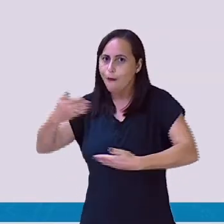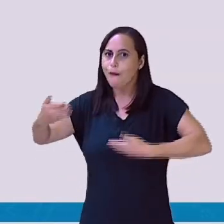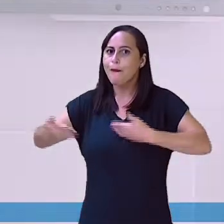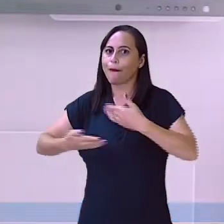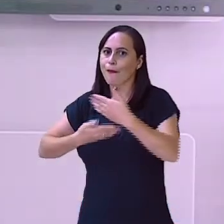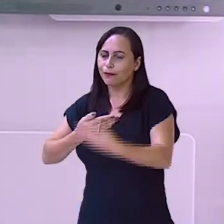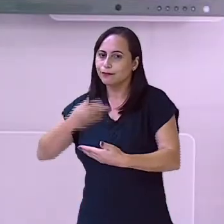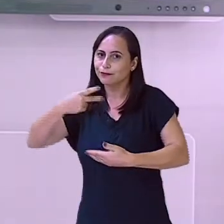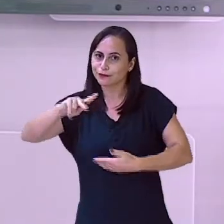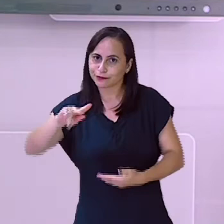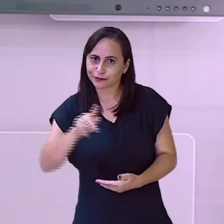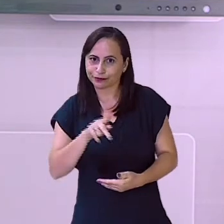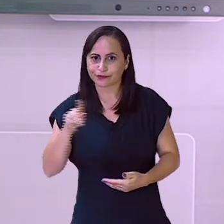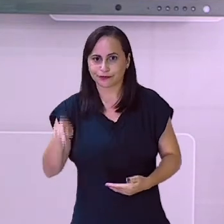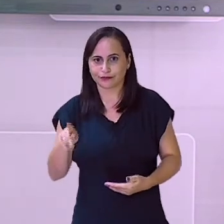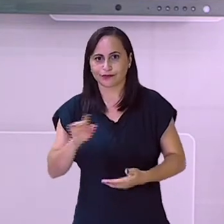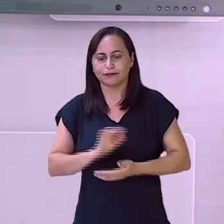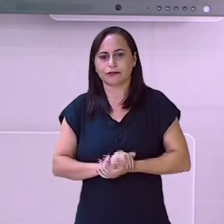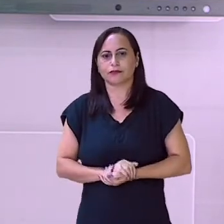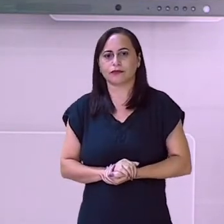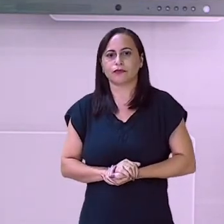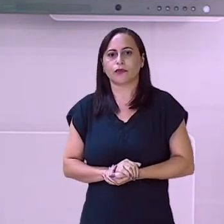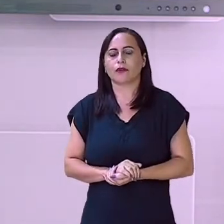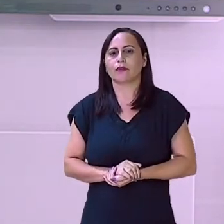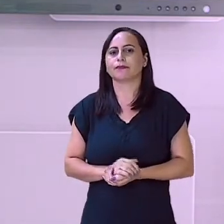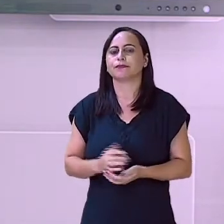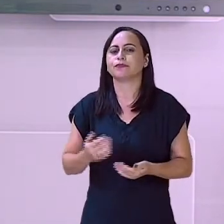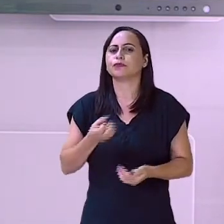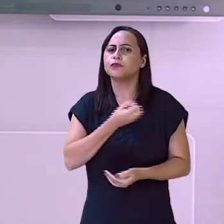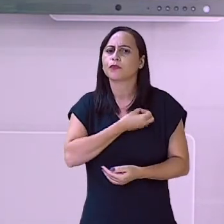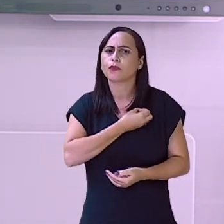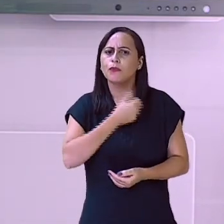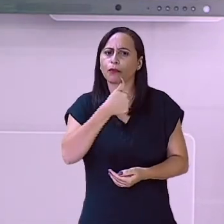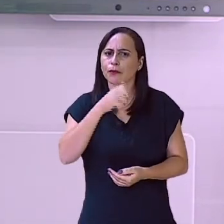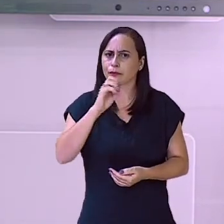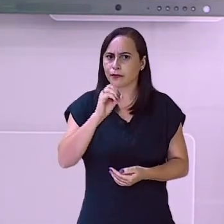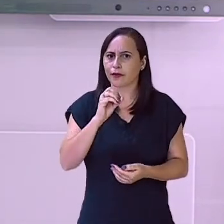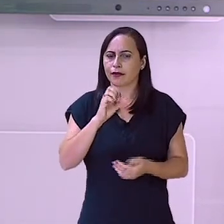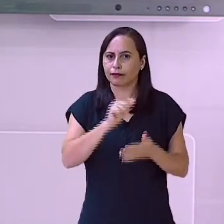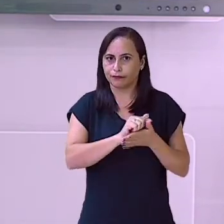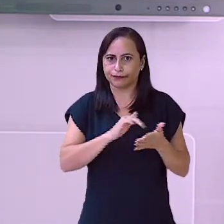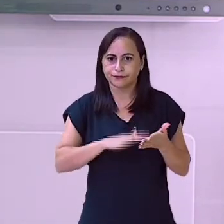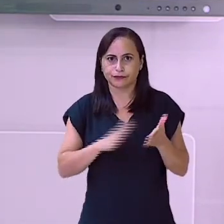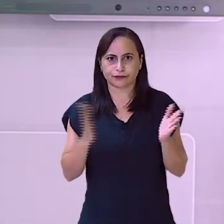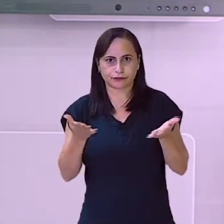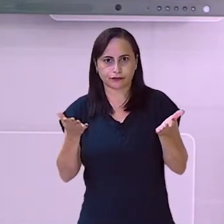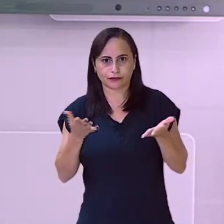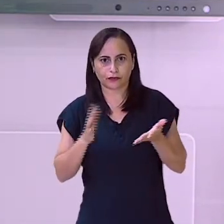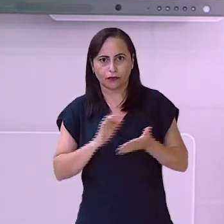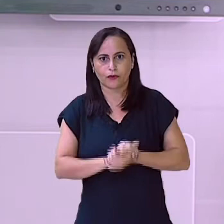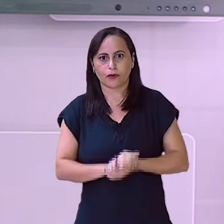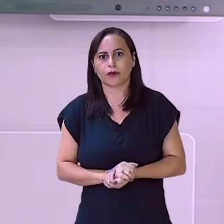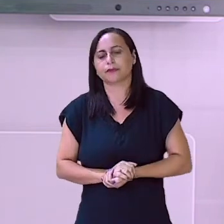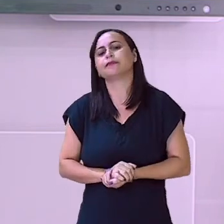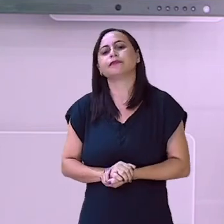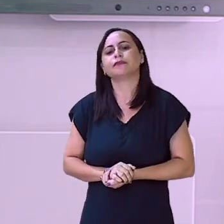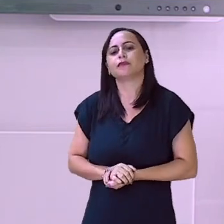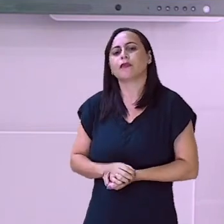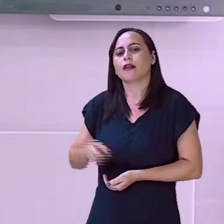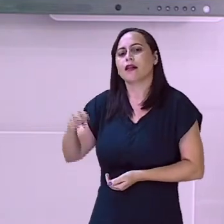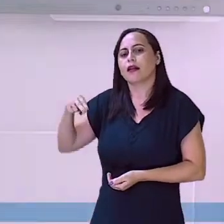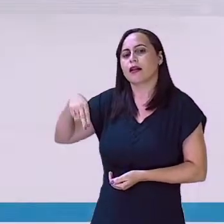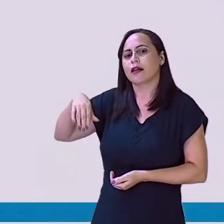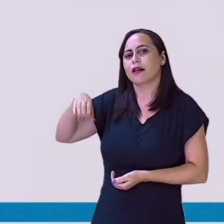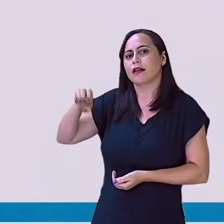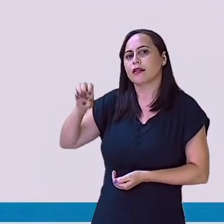fórum da plataforma. Questão 10. Nelson, então, começou